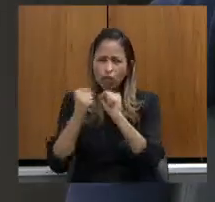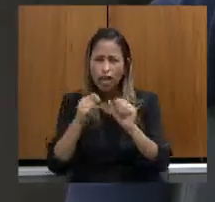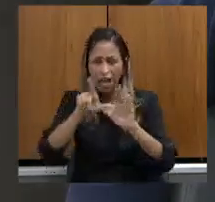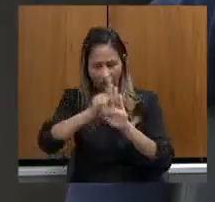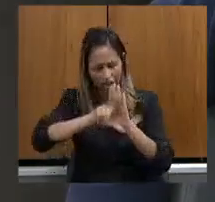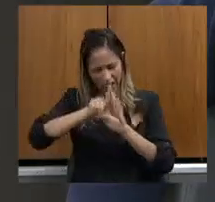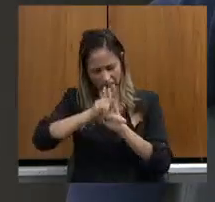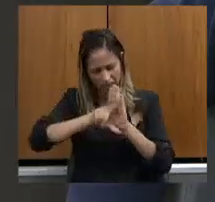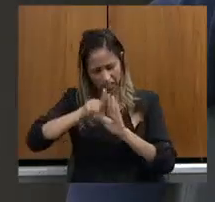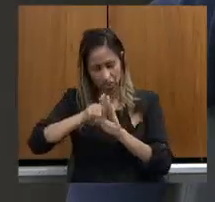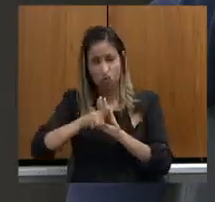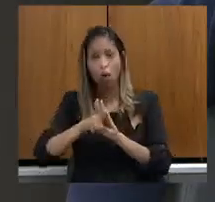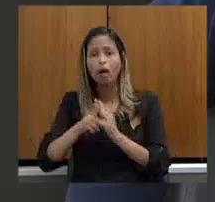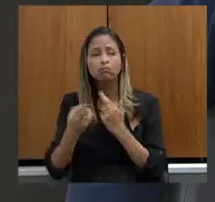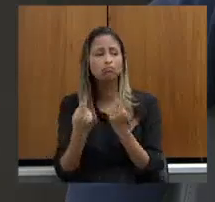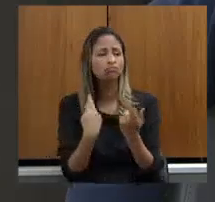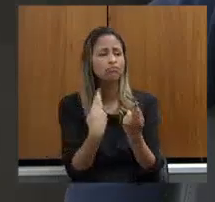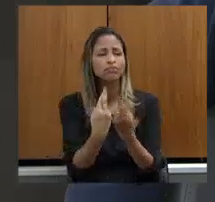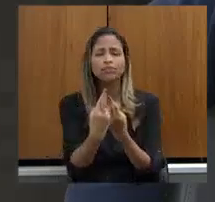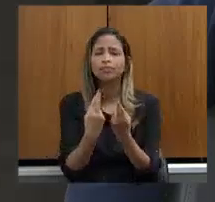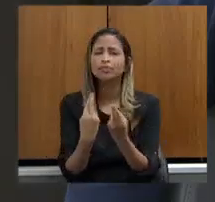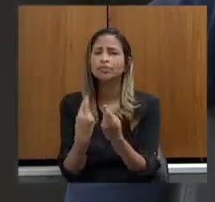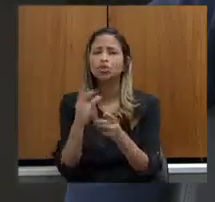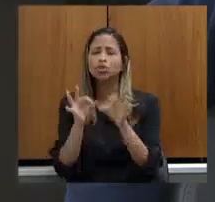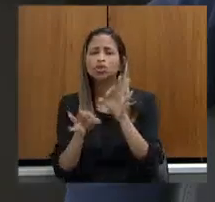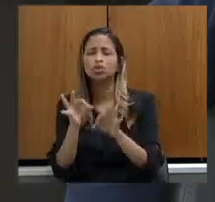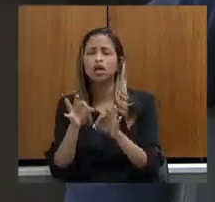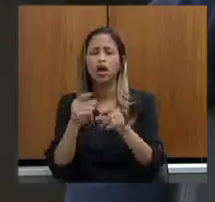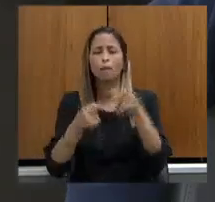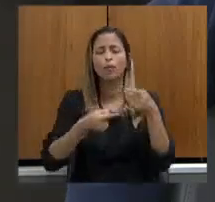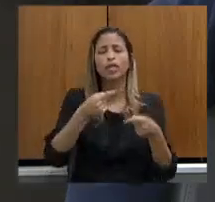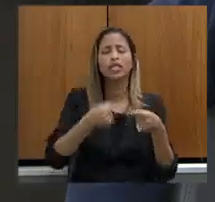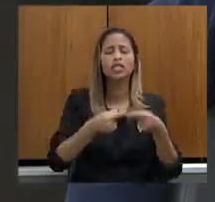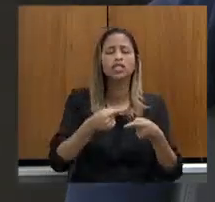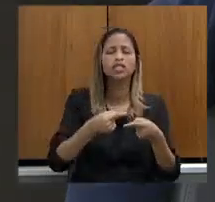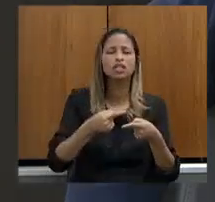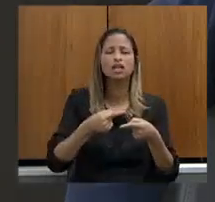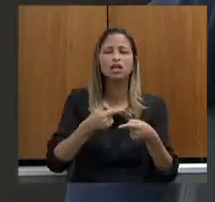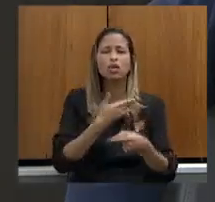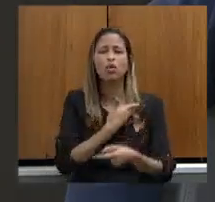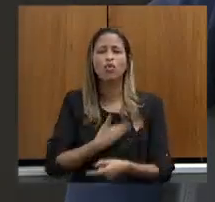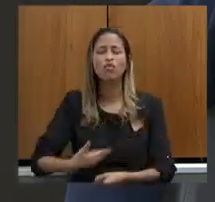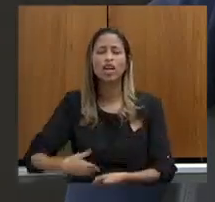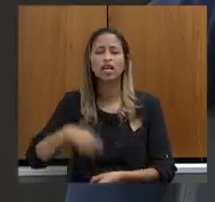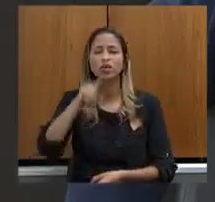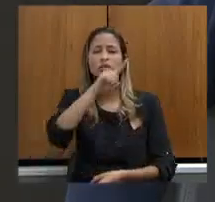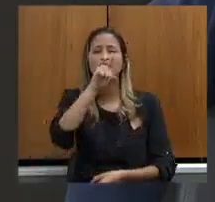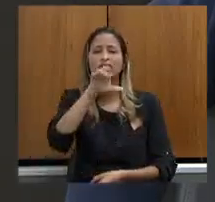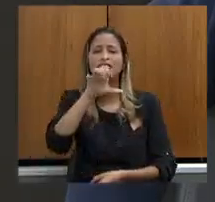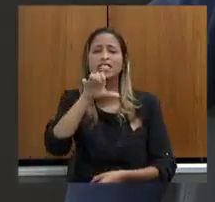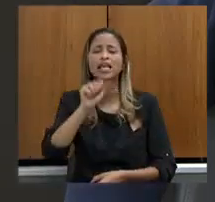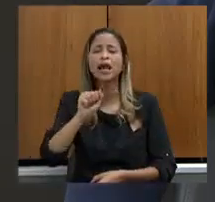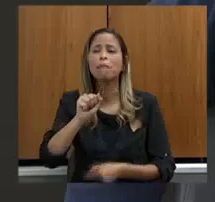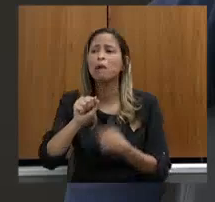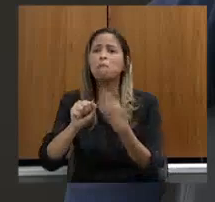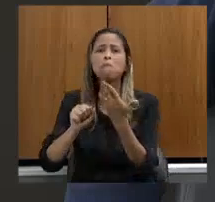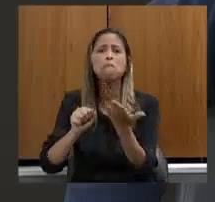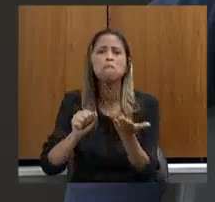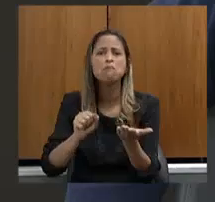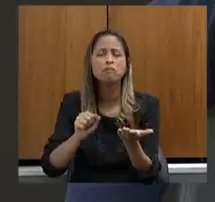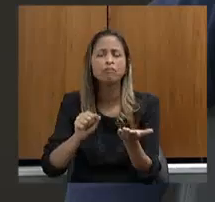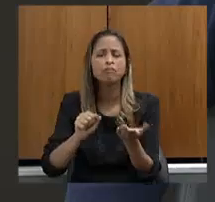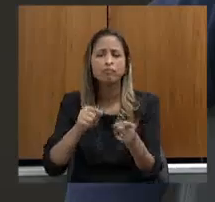Qual é a relação é judicial não é política que o governo Zema quer estabelecer com o poder legislativo